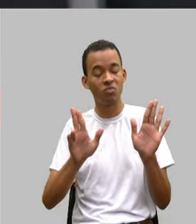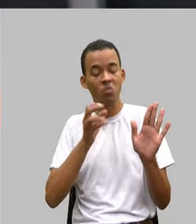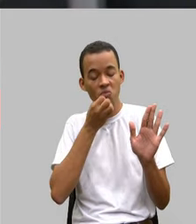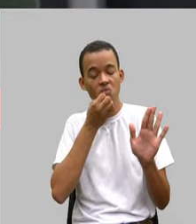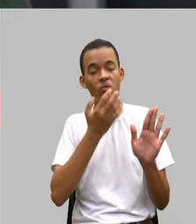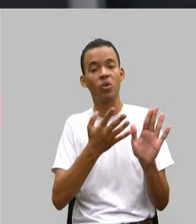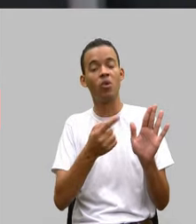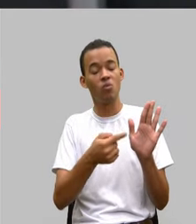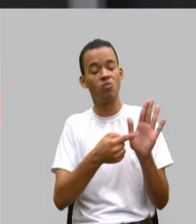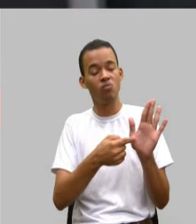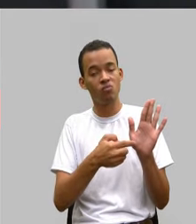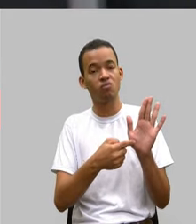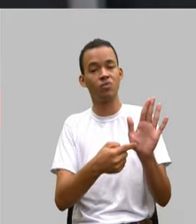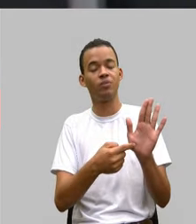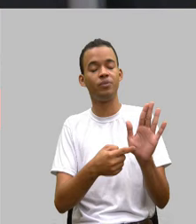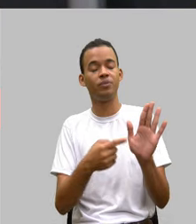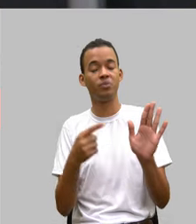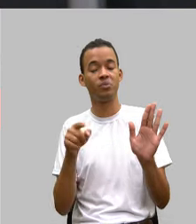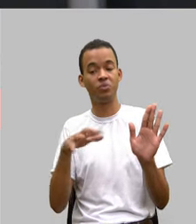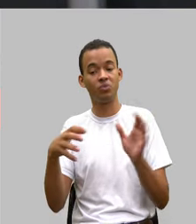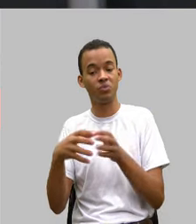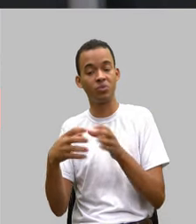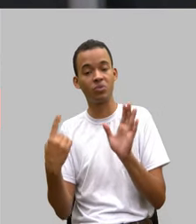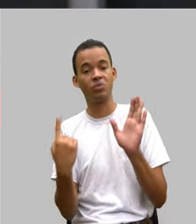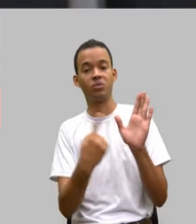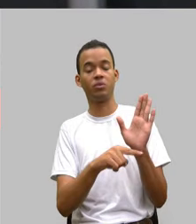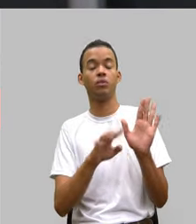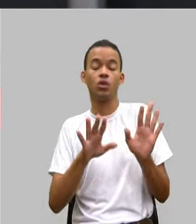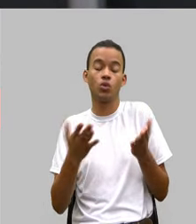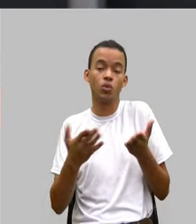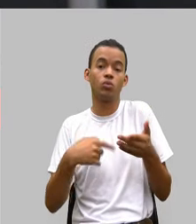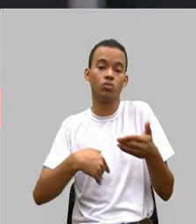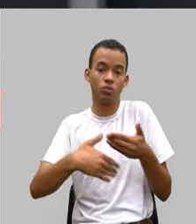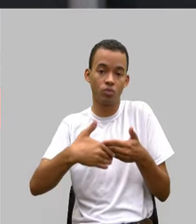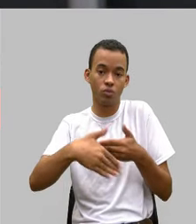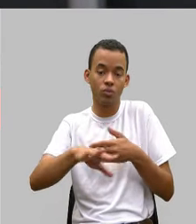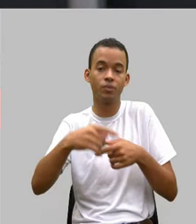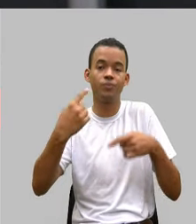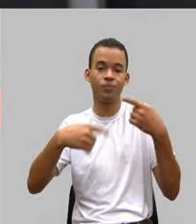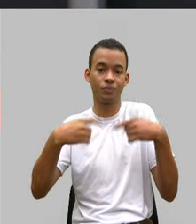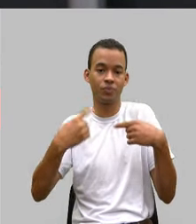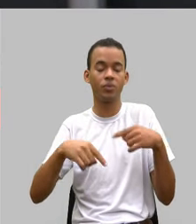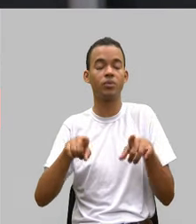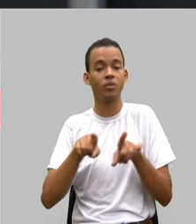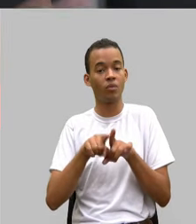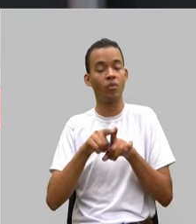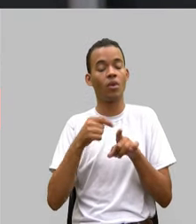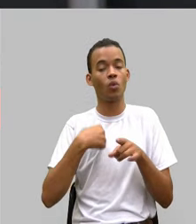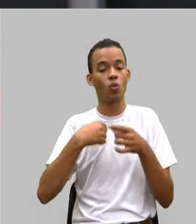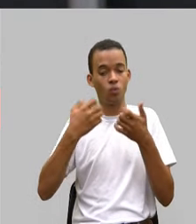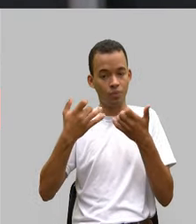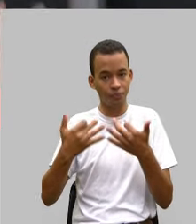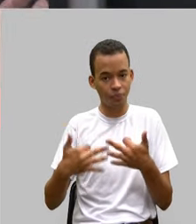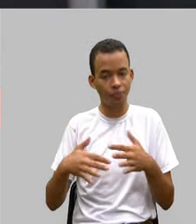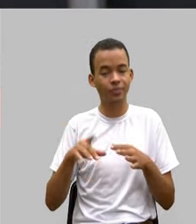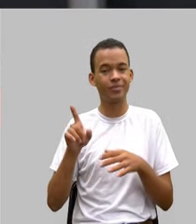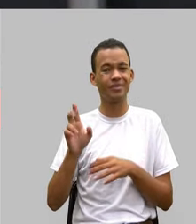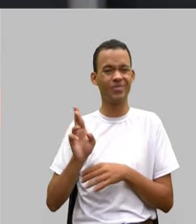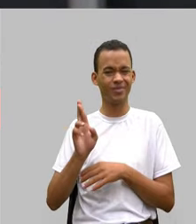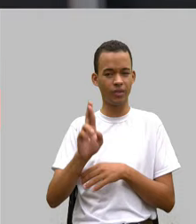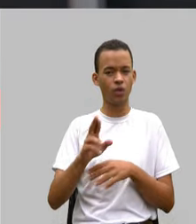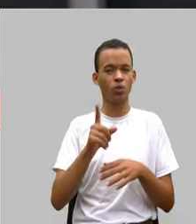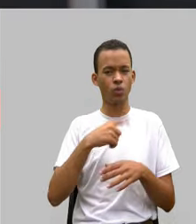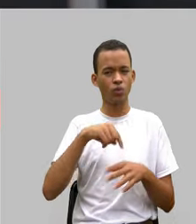veio como resultado tá das duas últimas conferências que nós fizemos Eu sempre gosto de trazer para cá né o resultado das